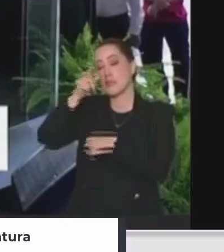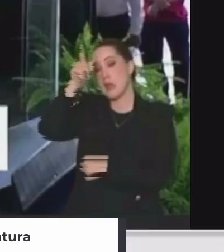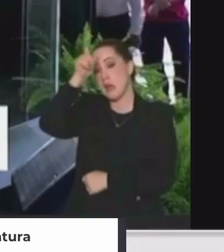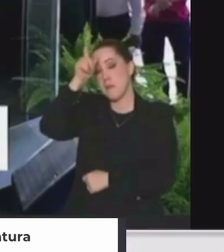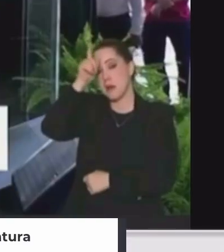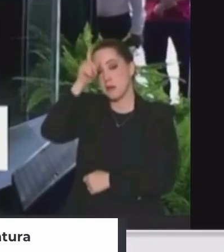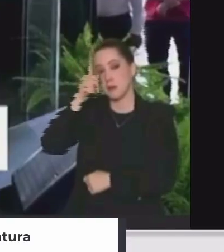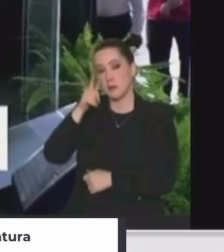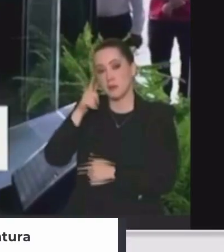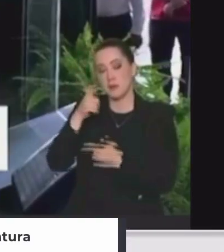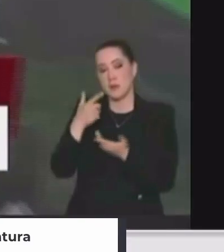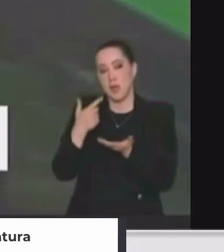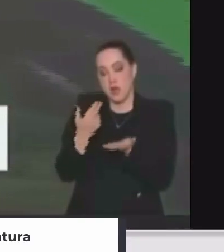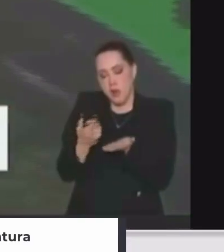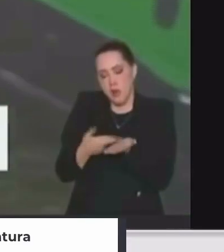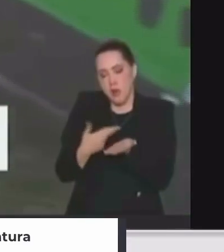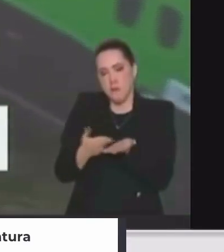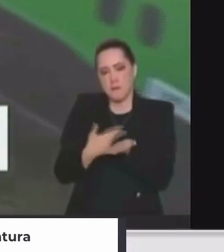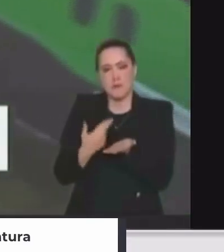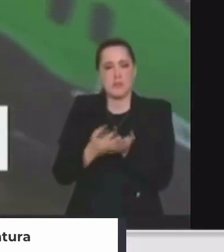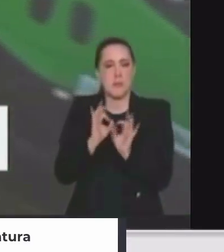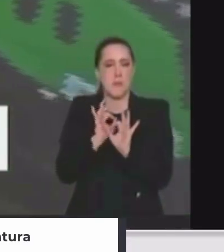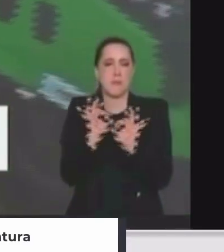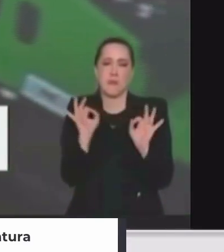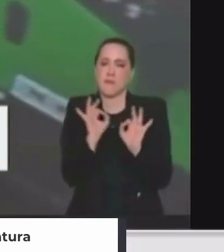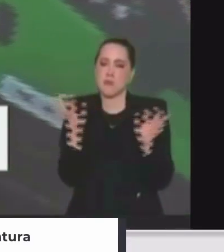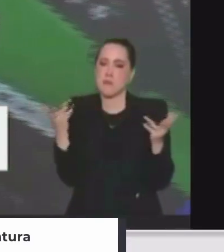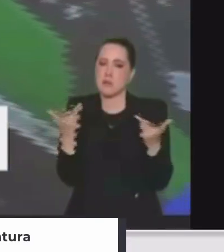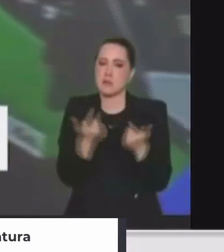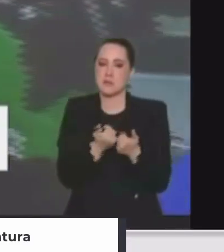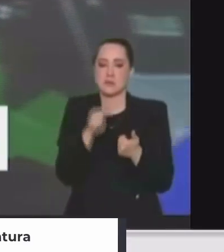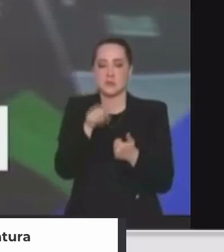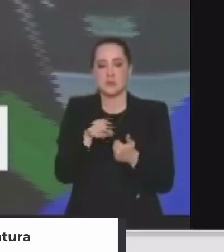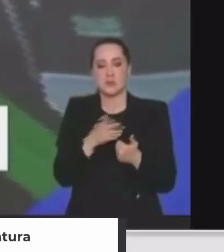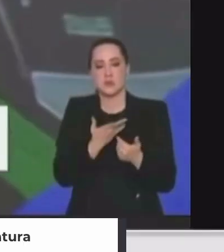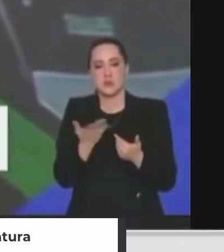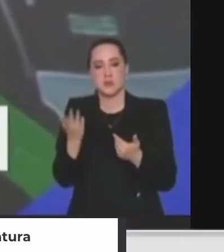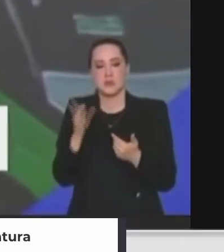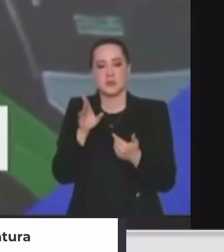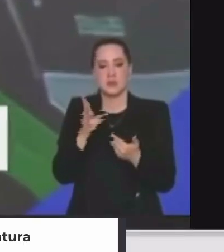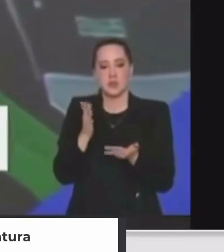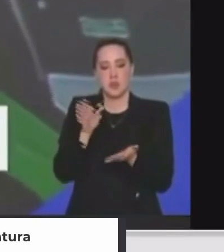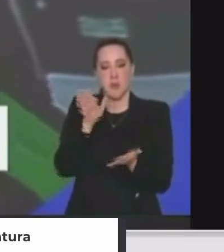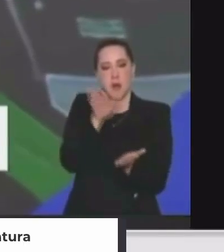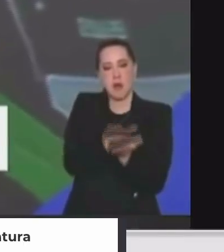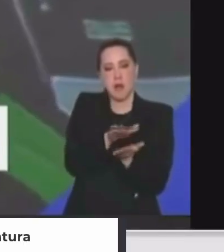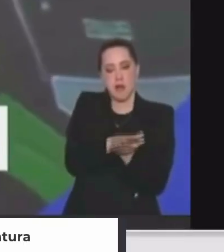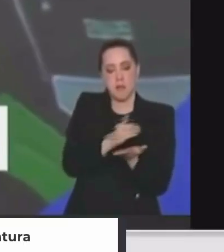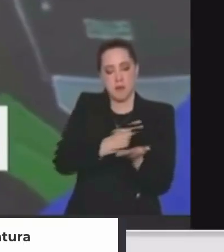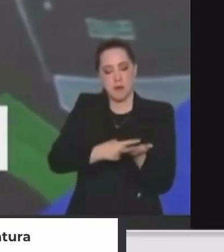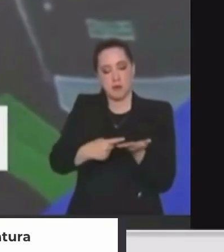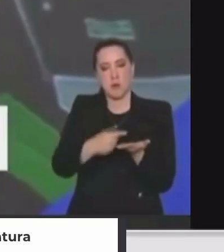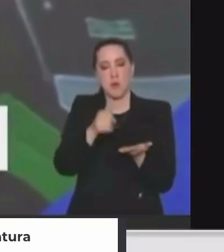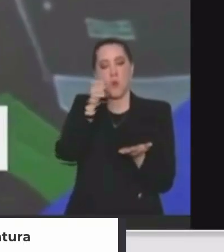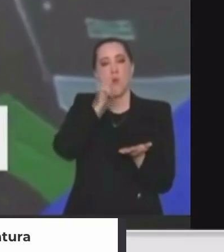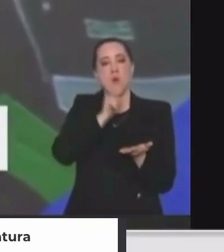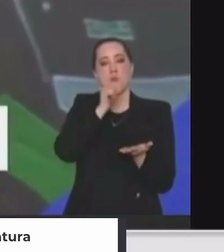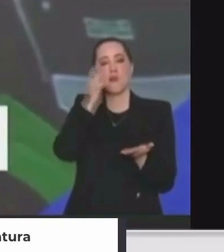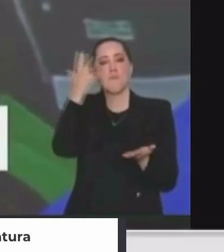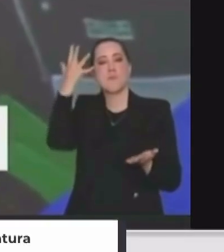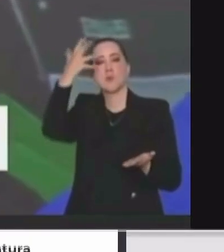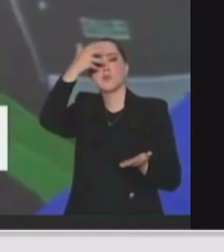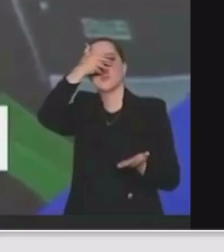ele fez uma revista maravilhosa, bonita. E no meio da revista tinha uma capa com uma senhora